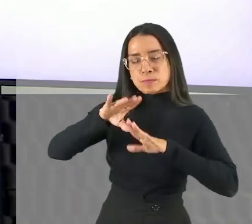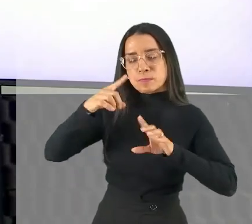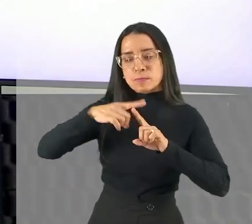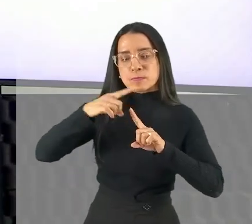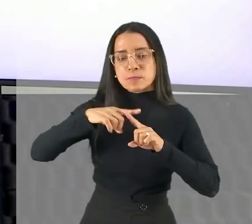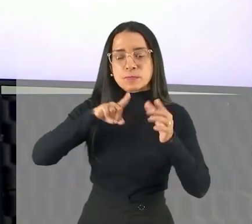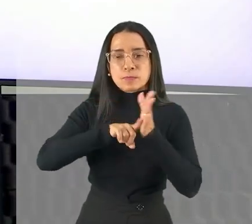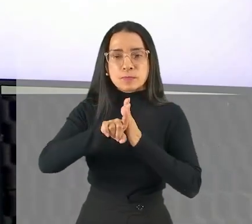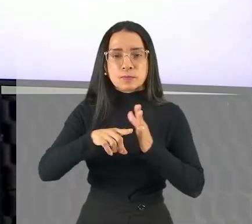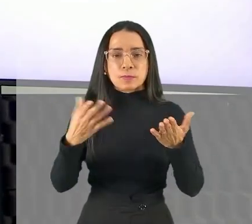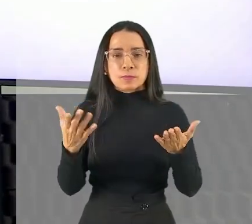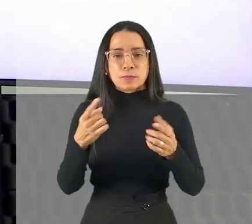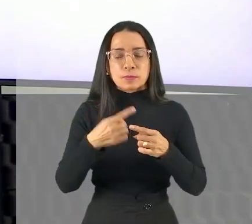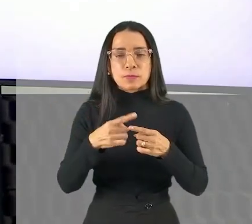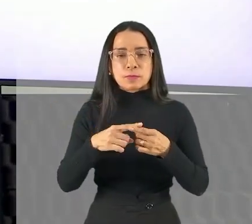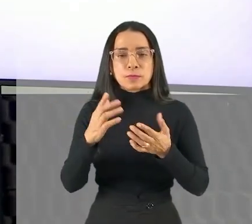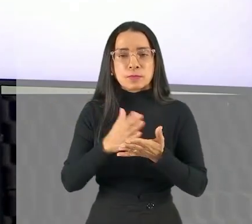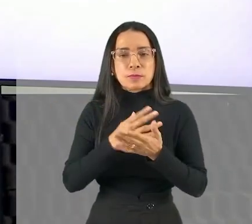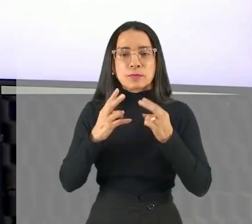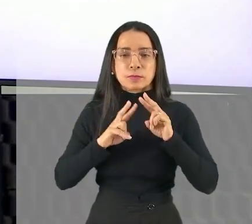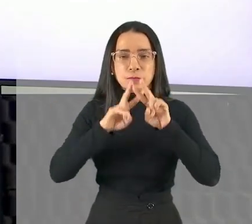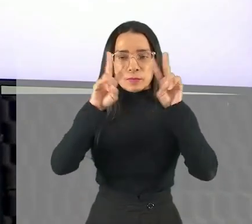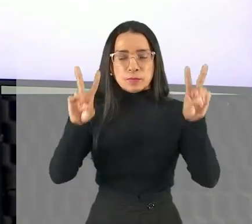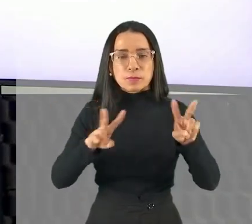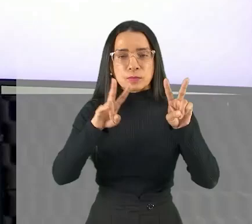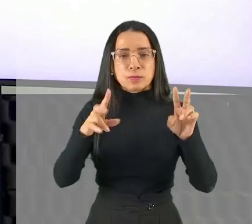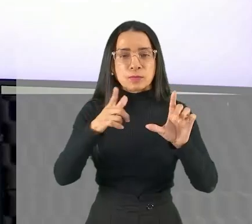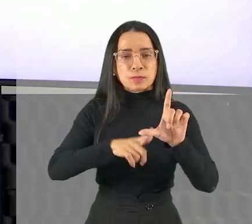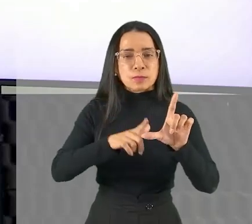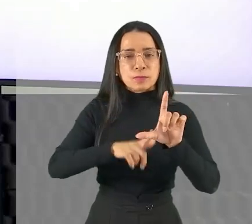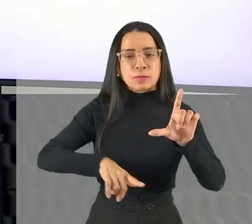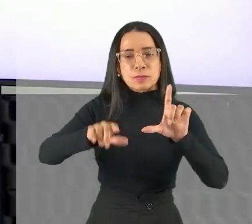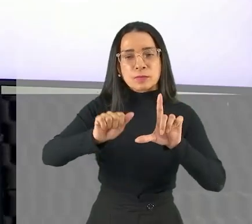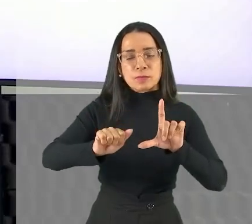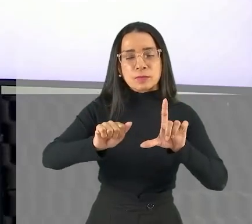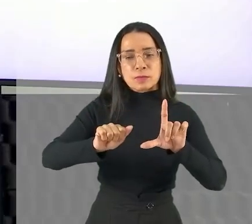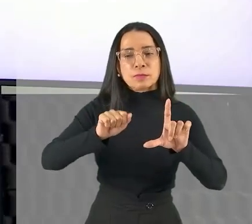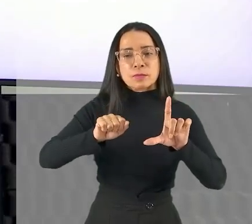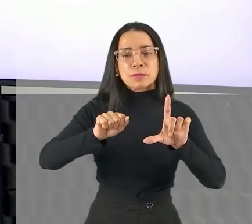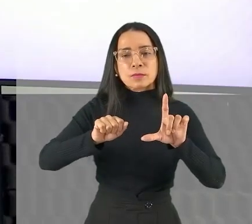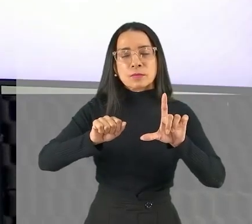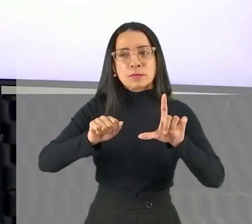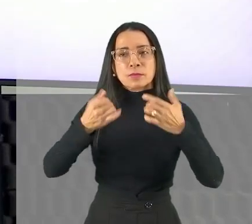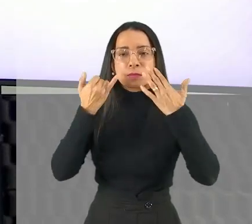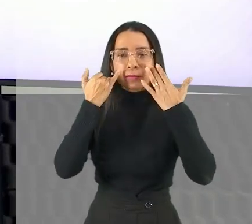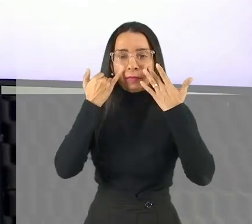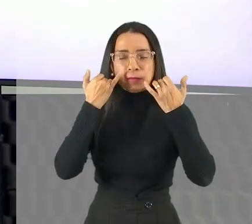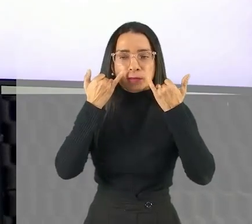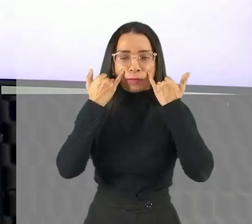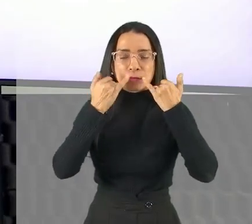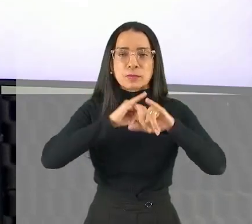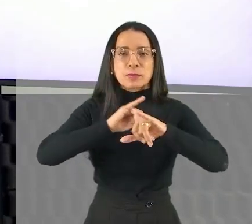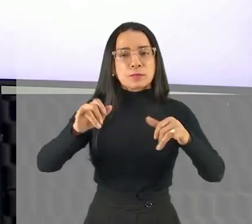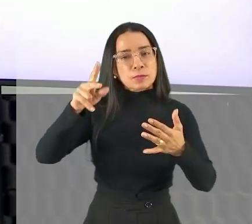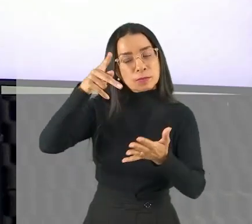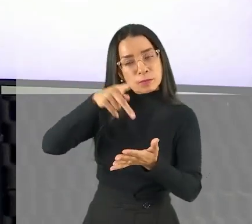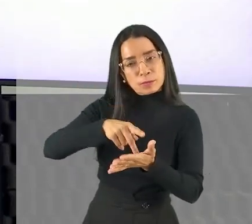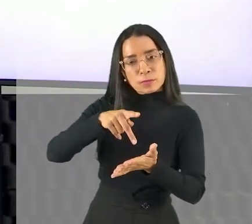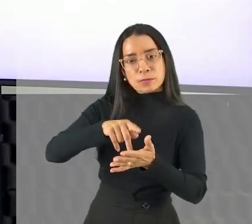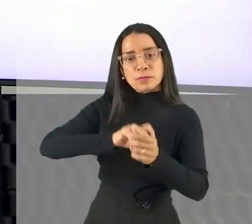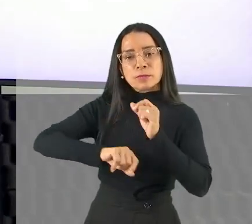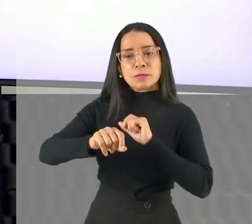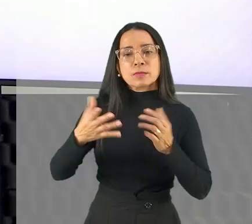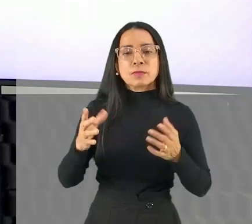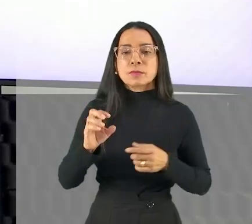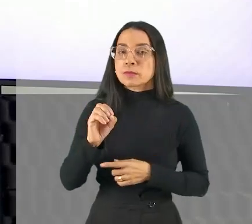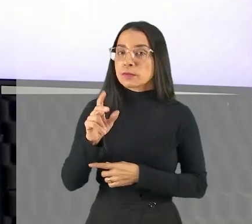que, um exemplo, a letra A, o que está apresentando aqui, a informação está verdadeira. E aí, às vezes, o aluno, está ok essa alternativa,